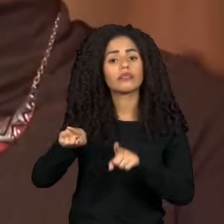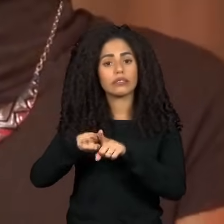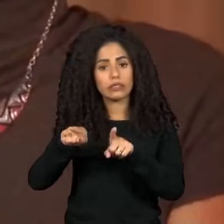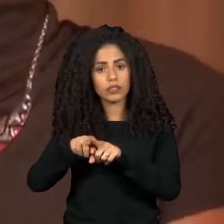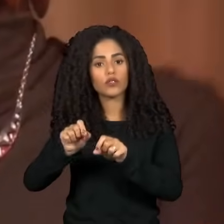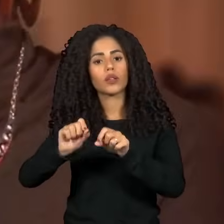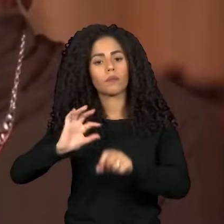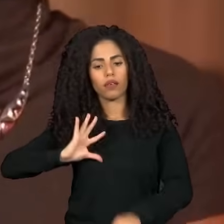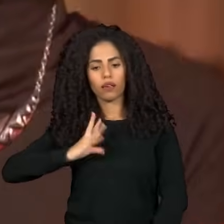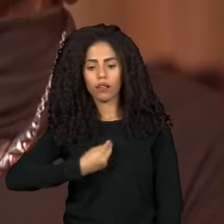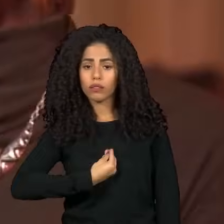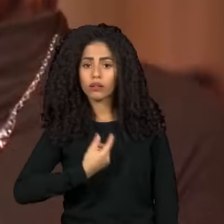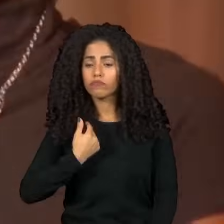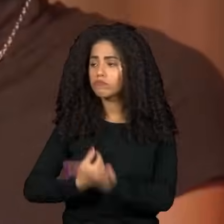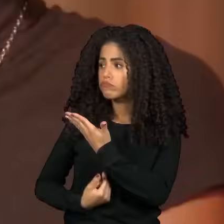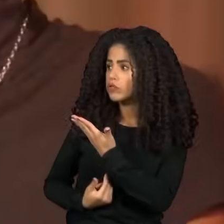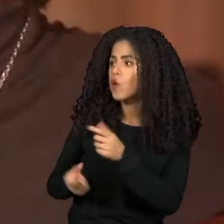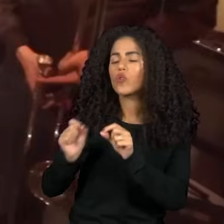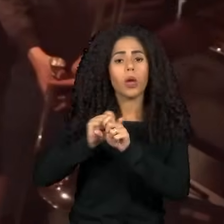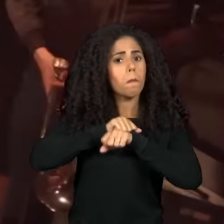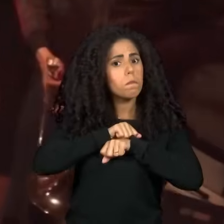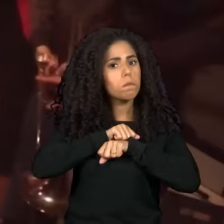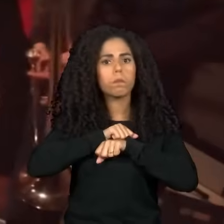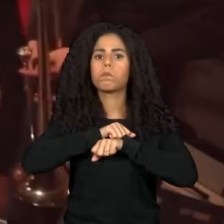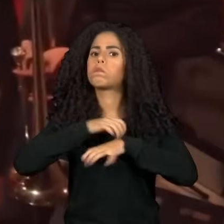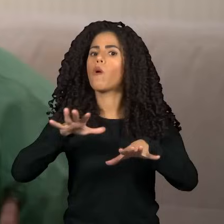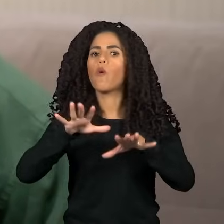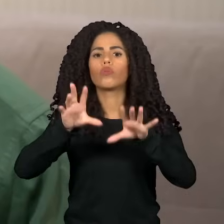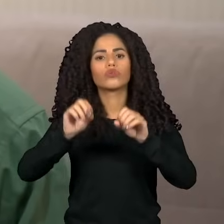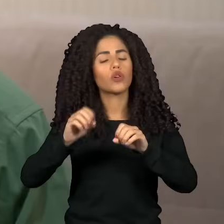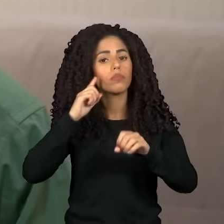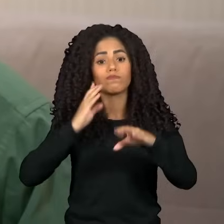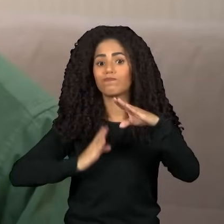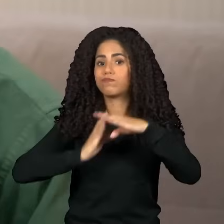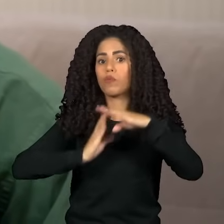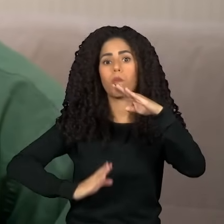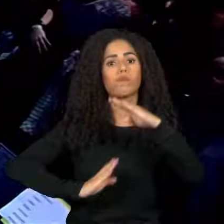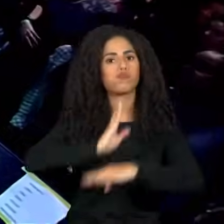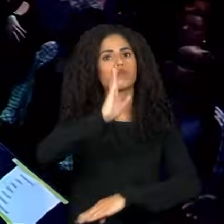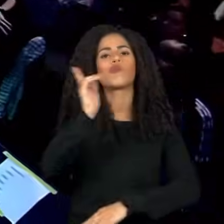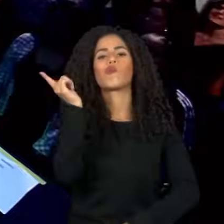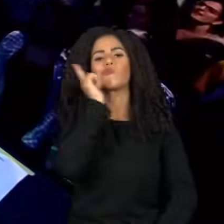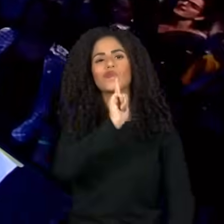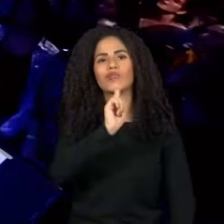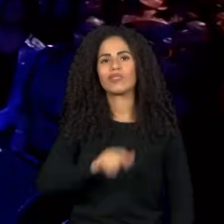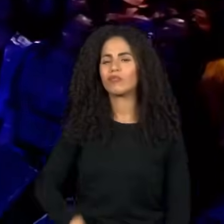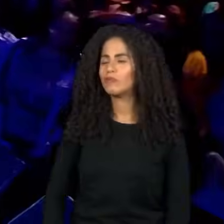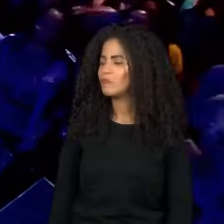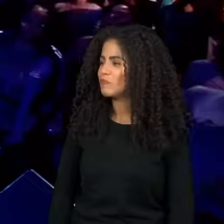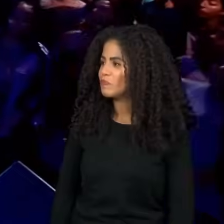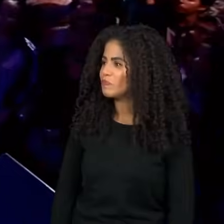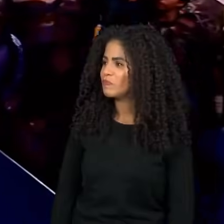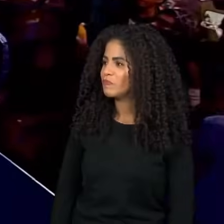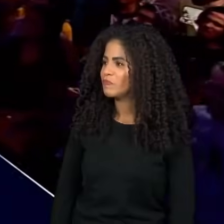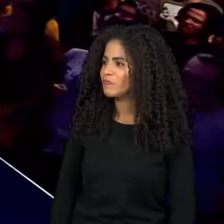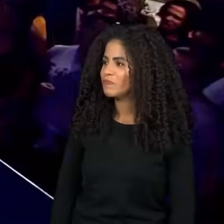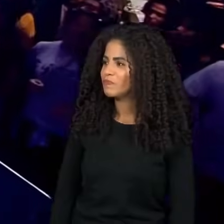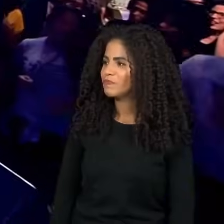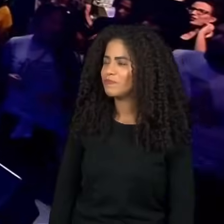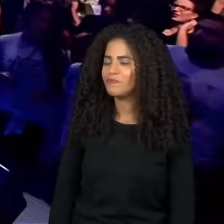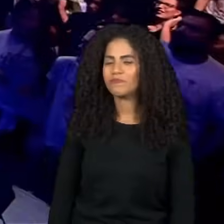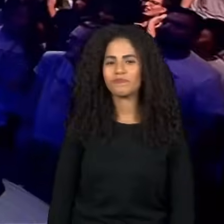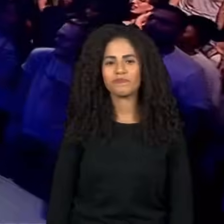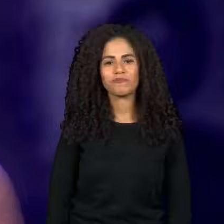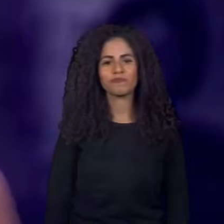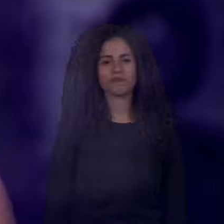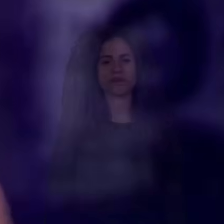Quando a Lineker lançou Zero, explodiu, quebrou um vidro que não se conserta mais. Me lembro do